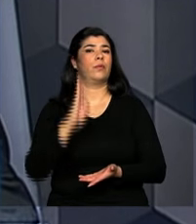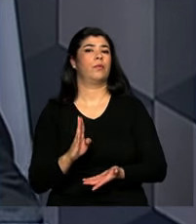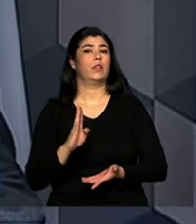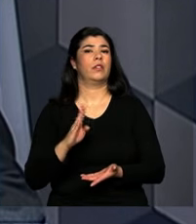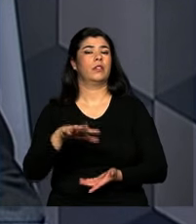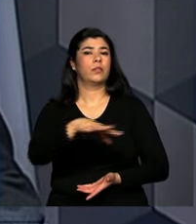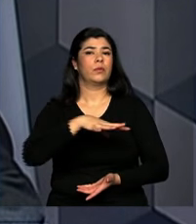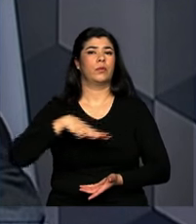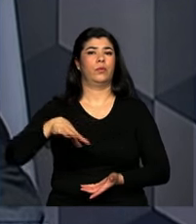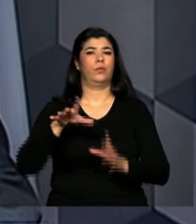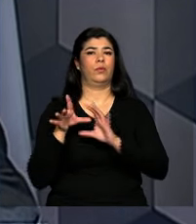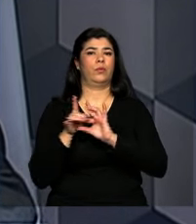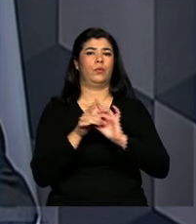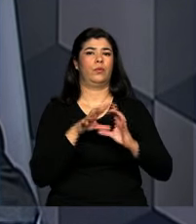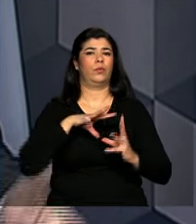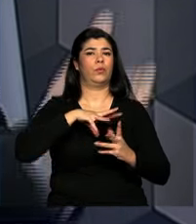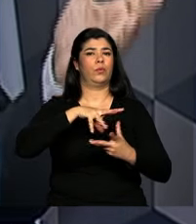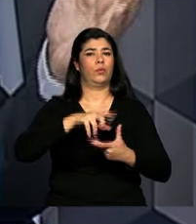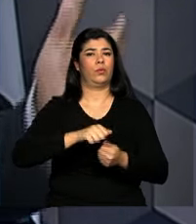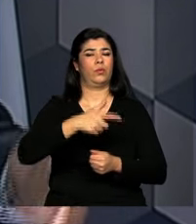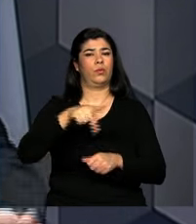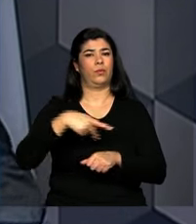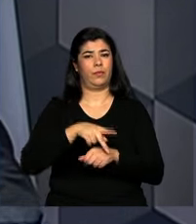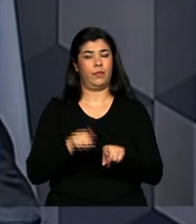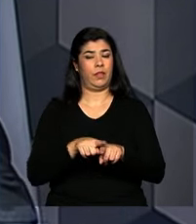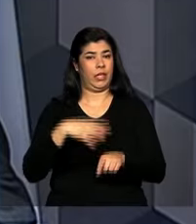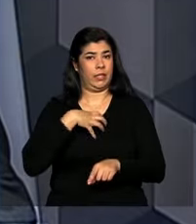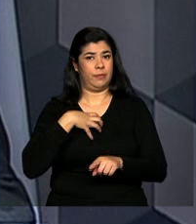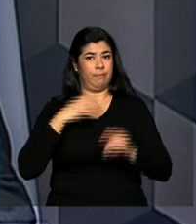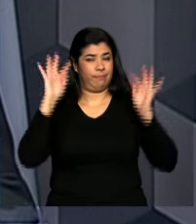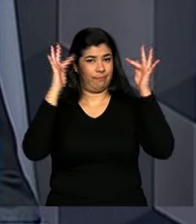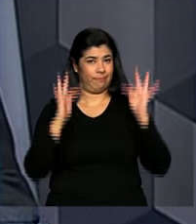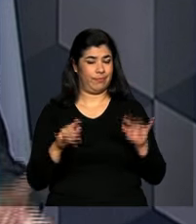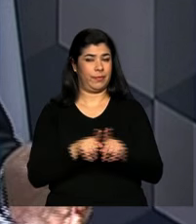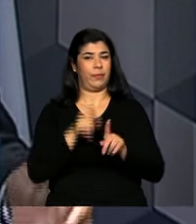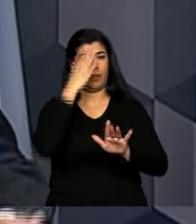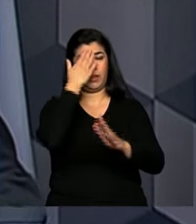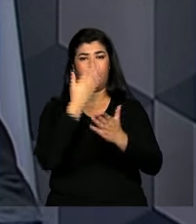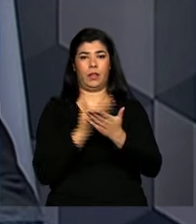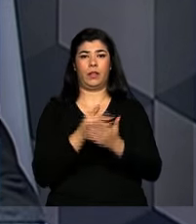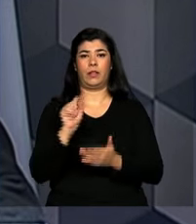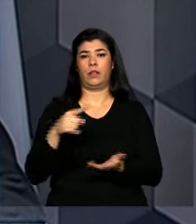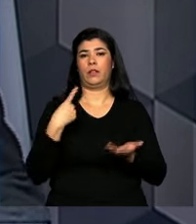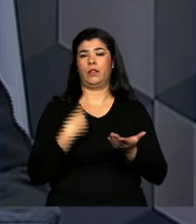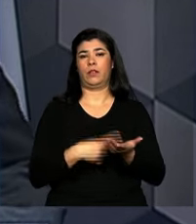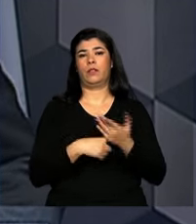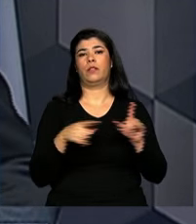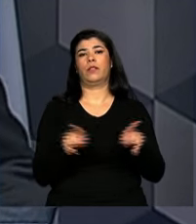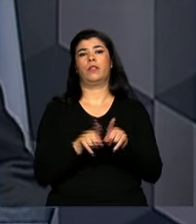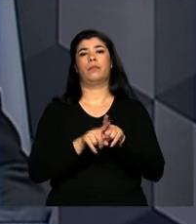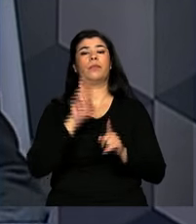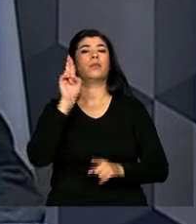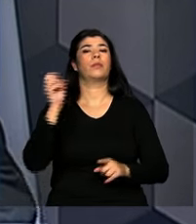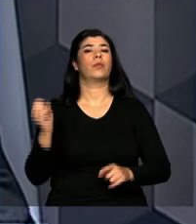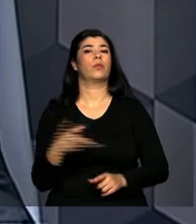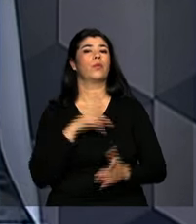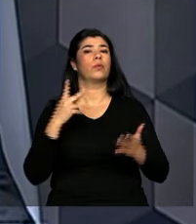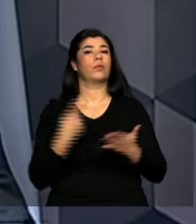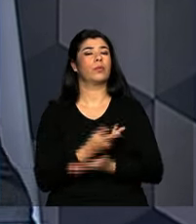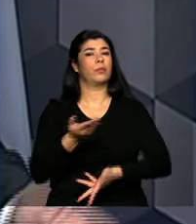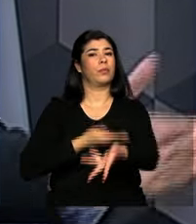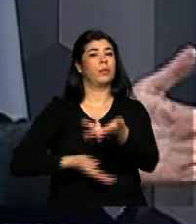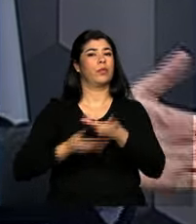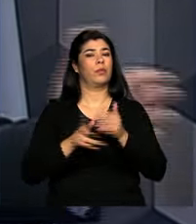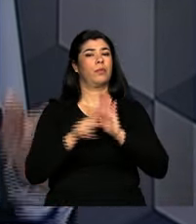no cenário internacional. Estamos muito felizes e certos de que, com esse acordo, estamos marcando um novo momento na